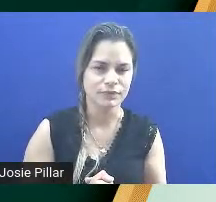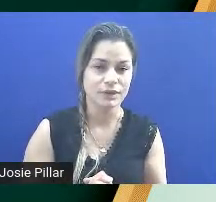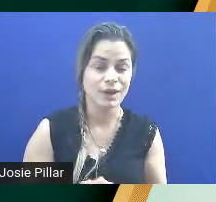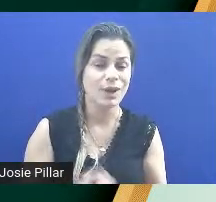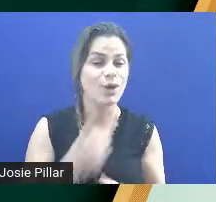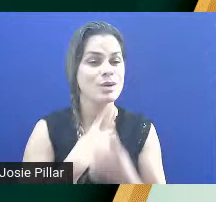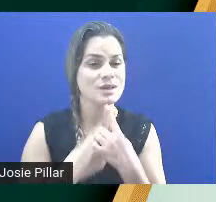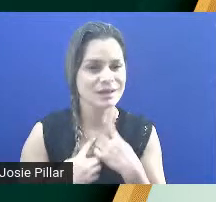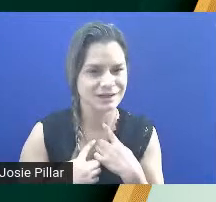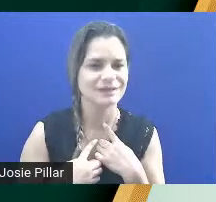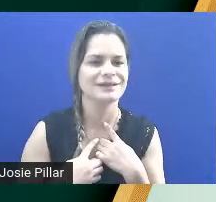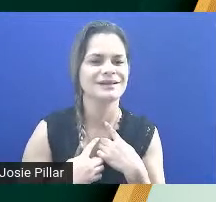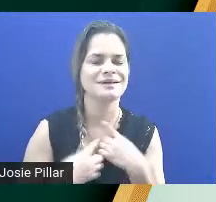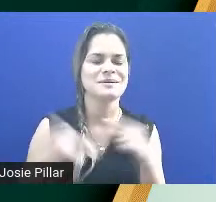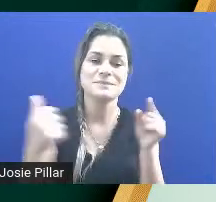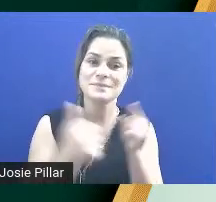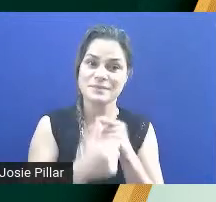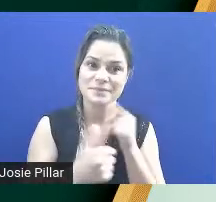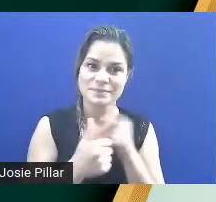Gostaria, né, primeiramente,